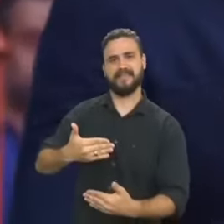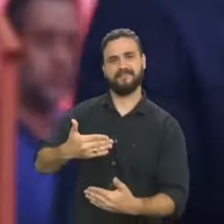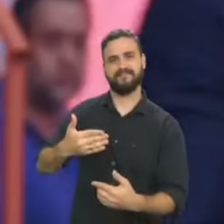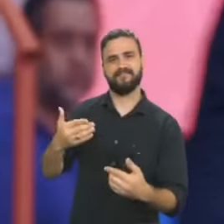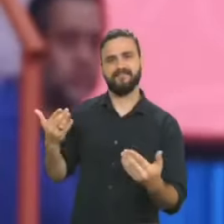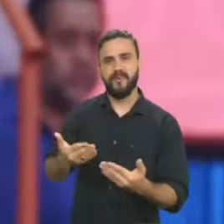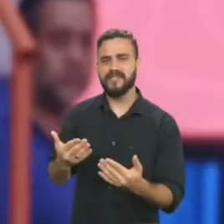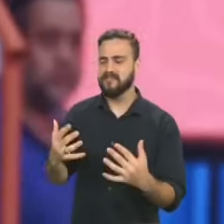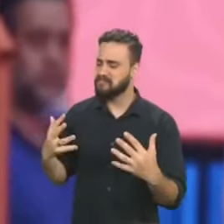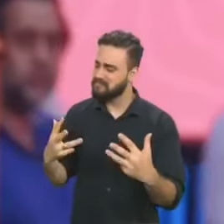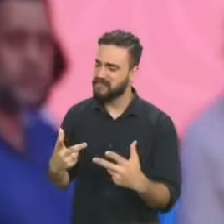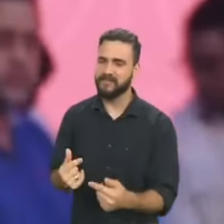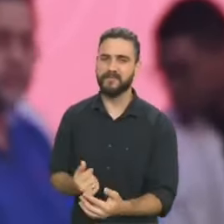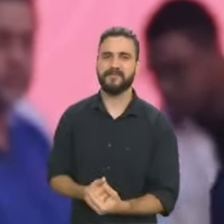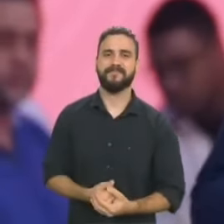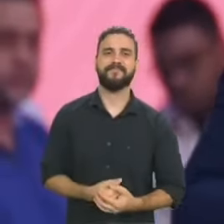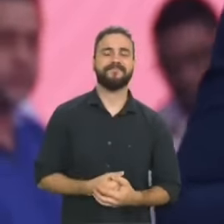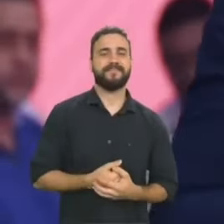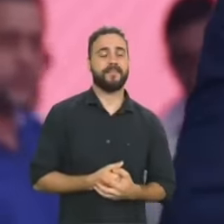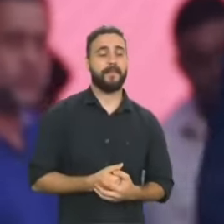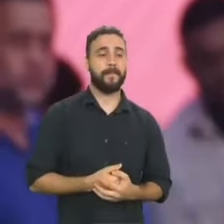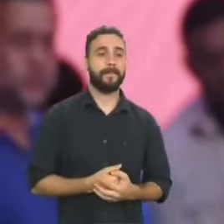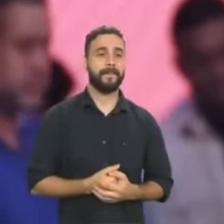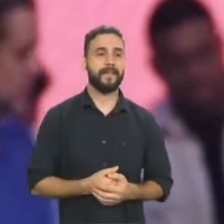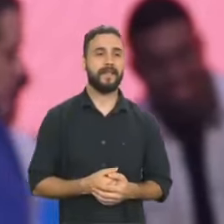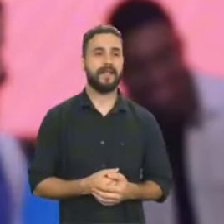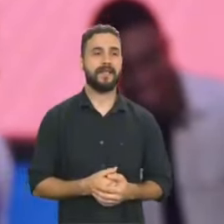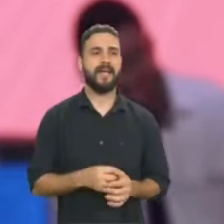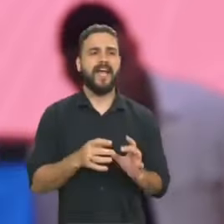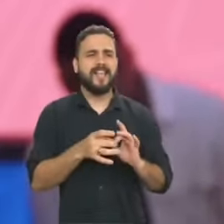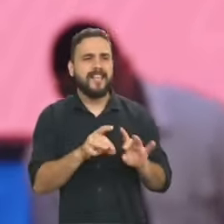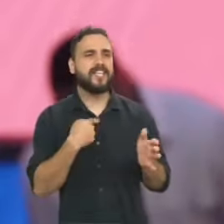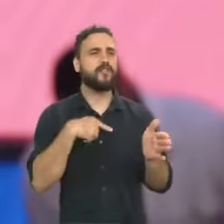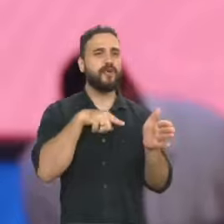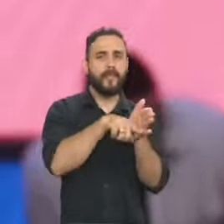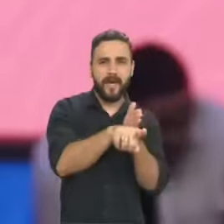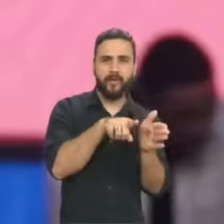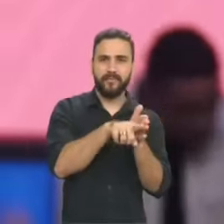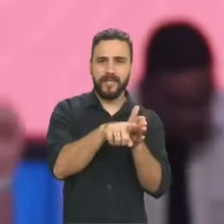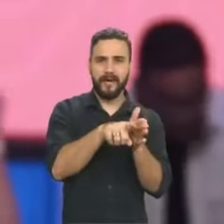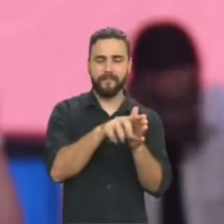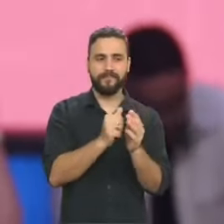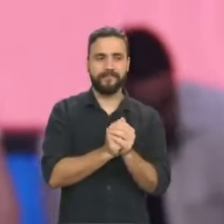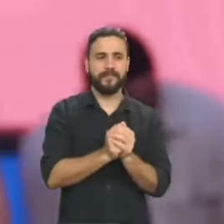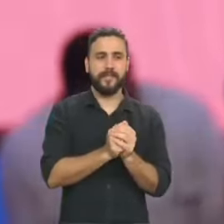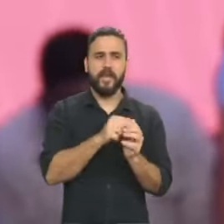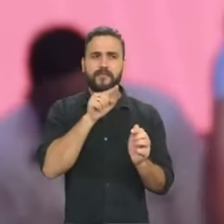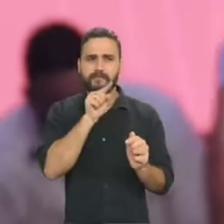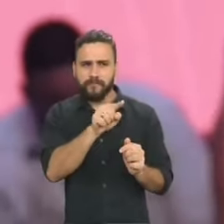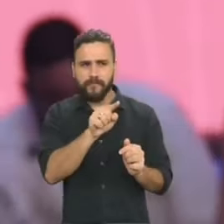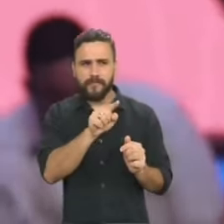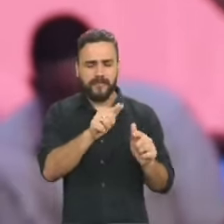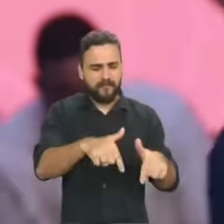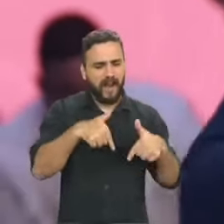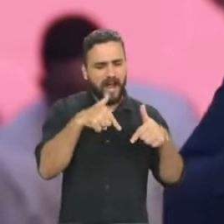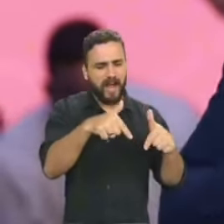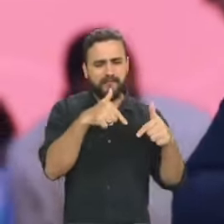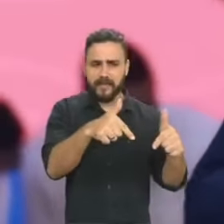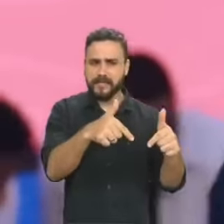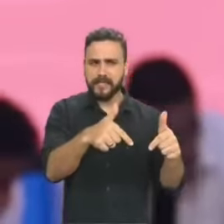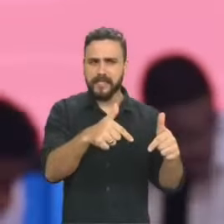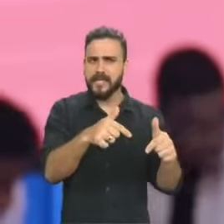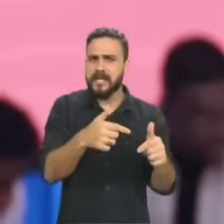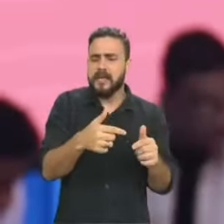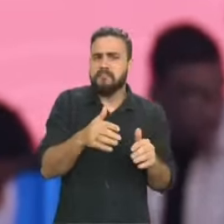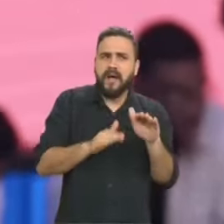ser uma pessoa que anda em rodas, que às vezes eu não vejo muito pastor andando, né? A gente está falando de academia de